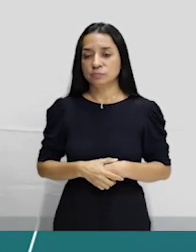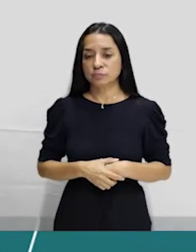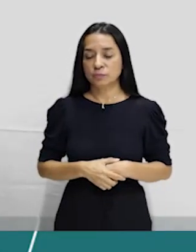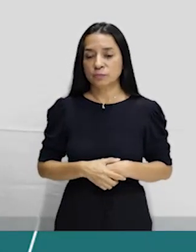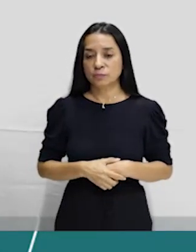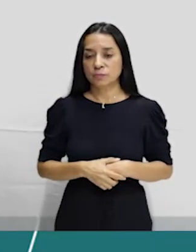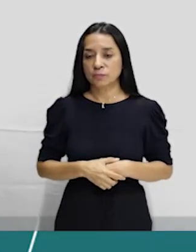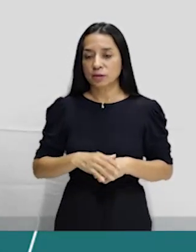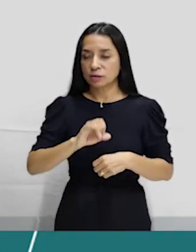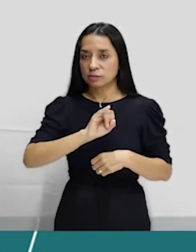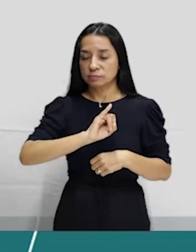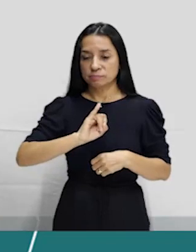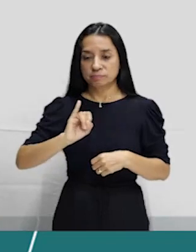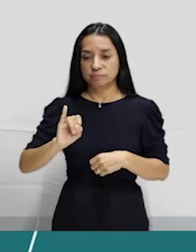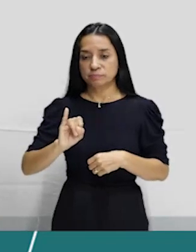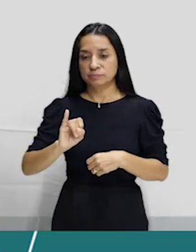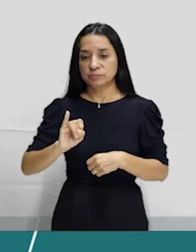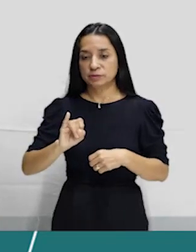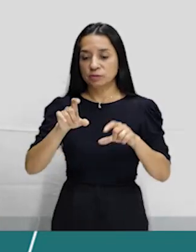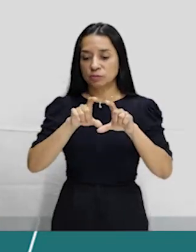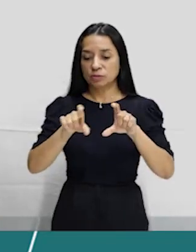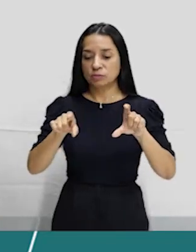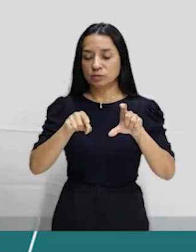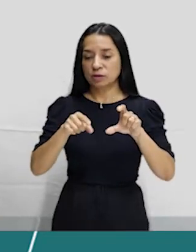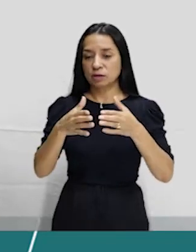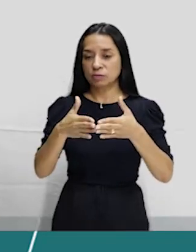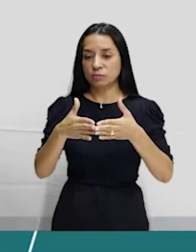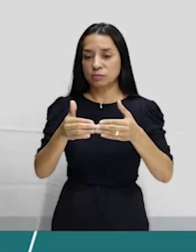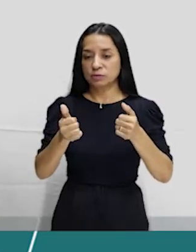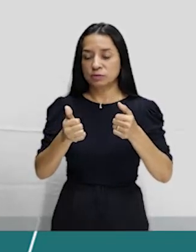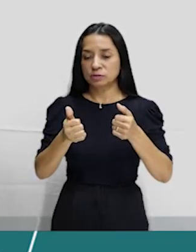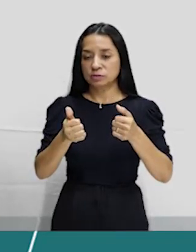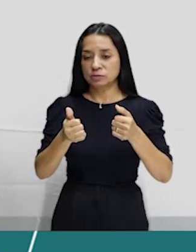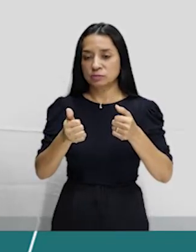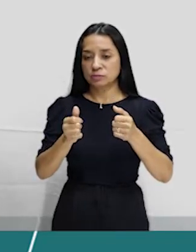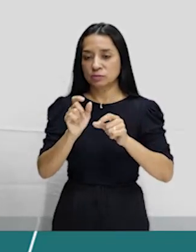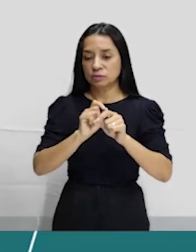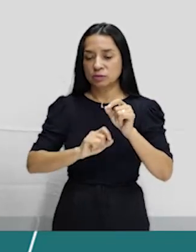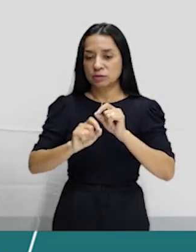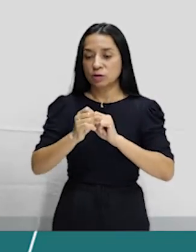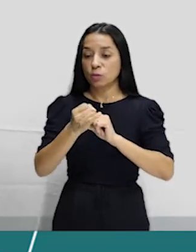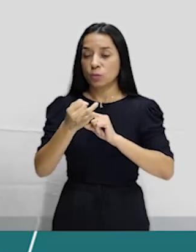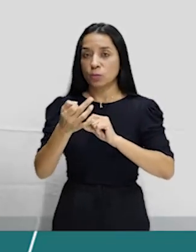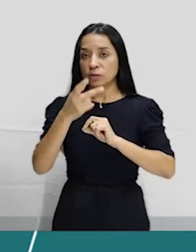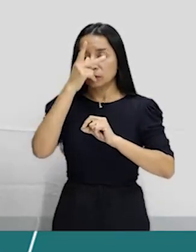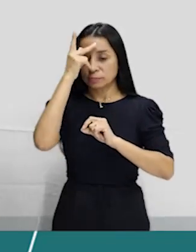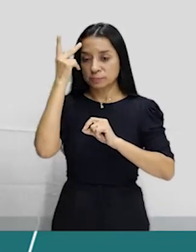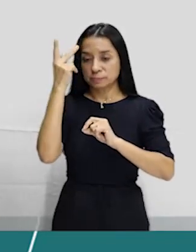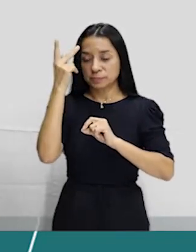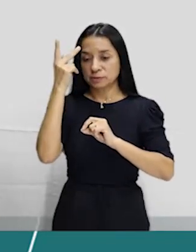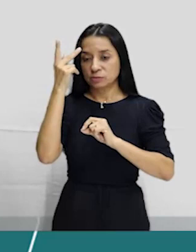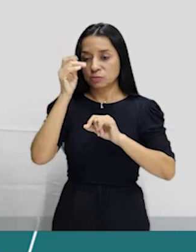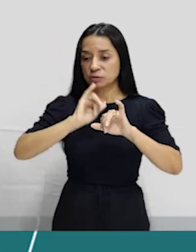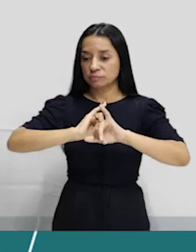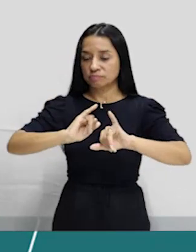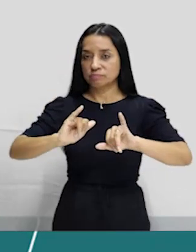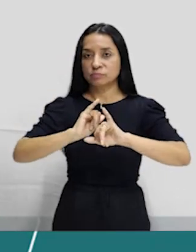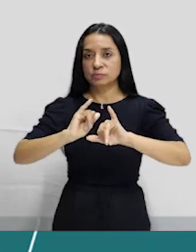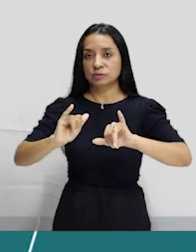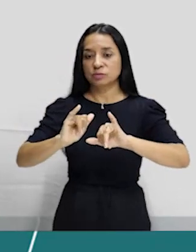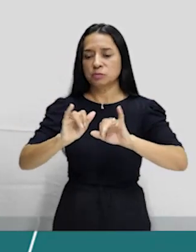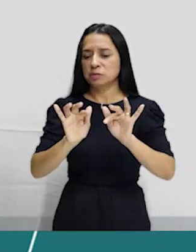Se, porventura, o enunciado pedisse para nós dizermos justamente a quantidade de pessoas que não propagou,